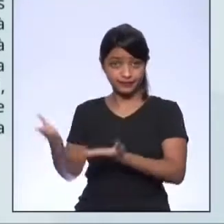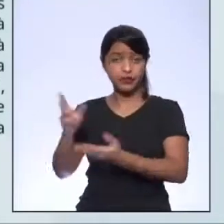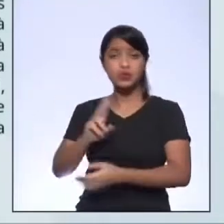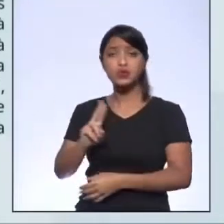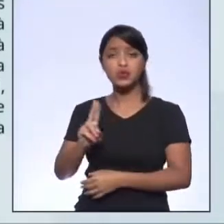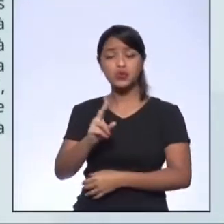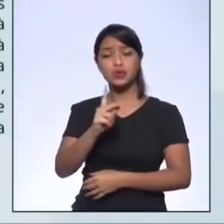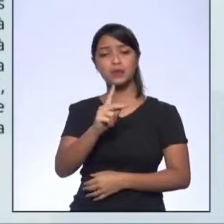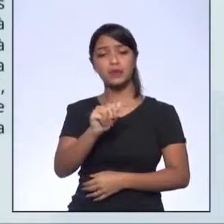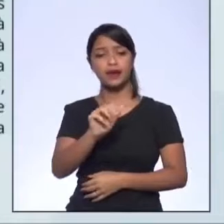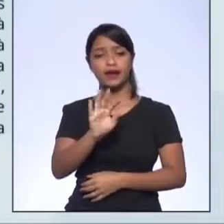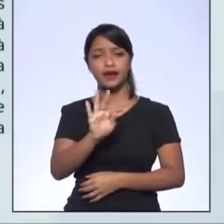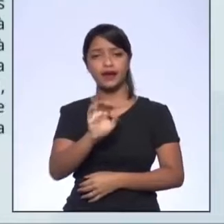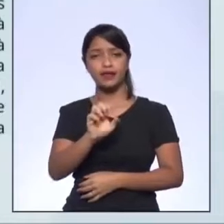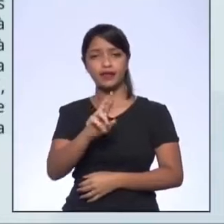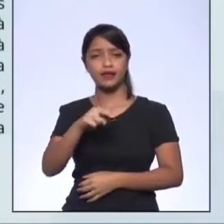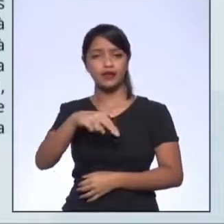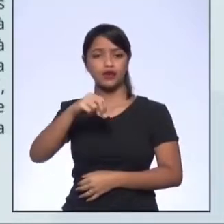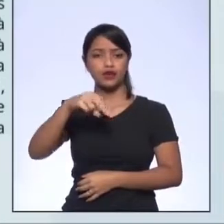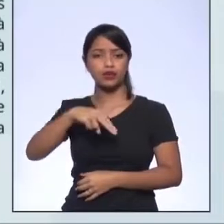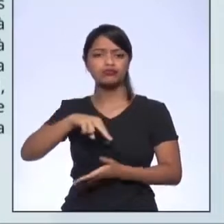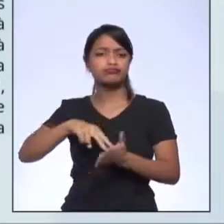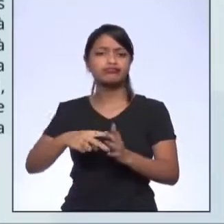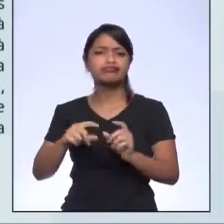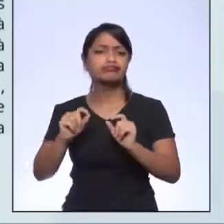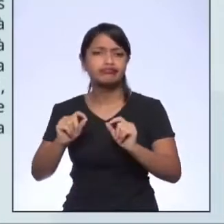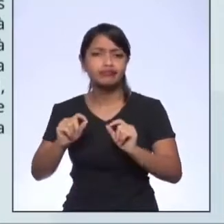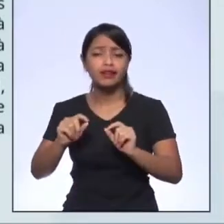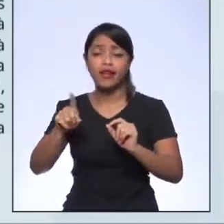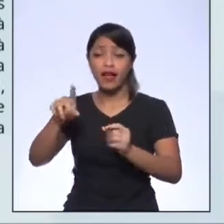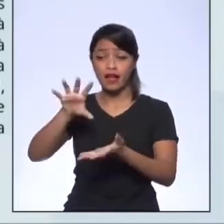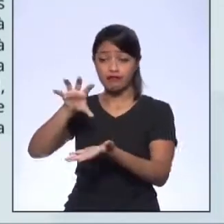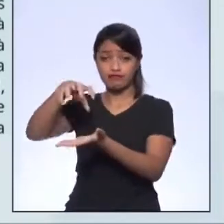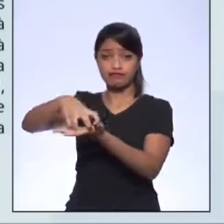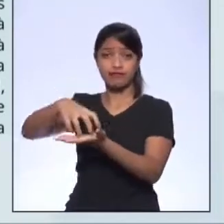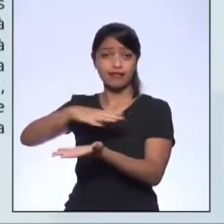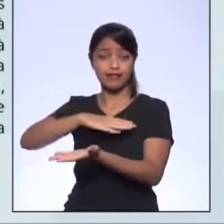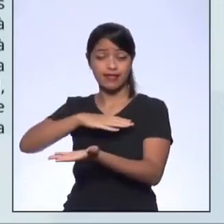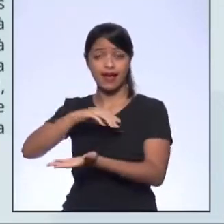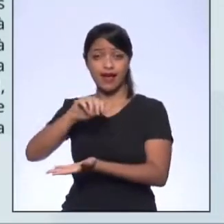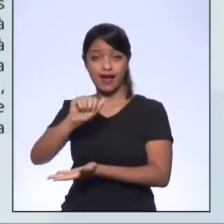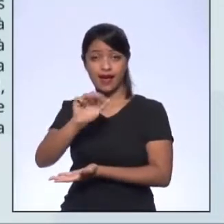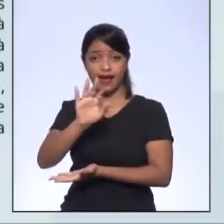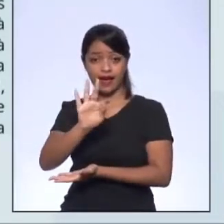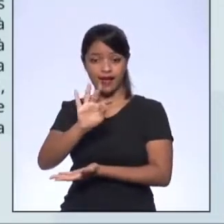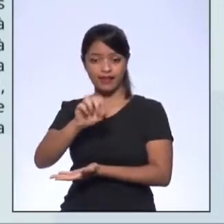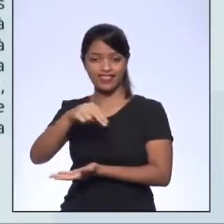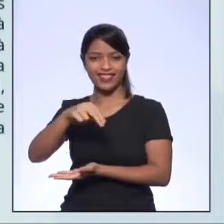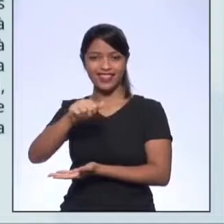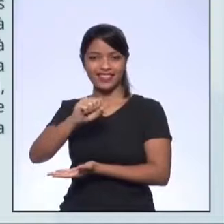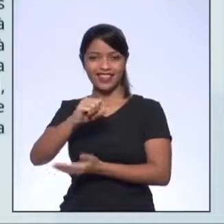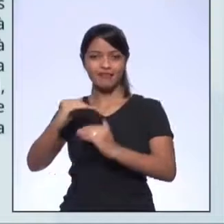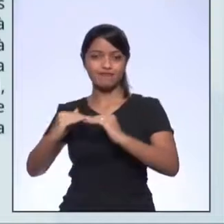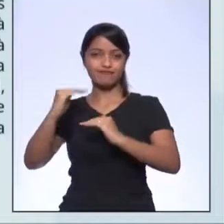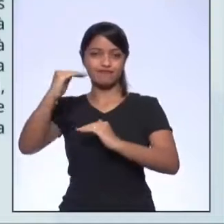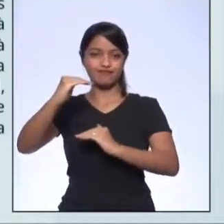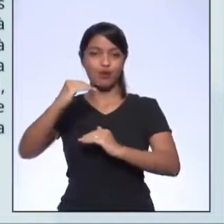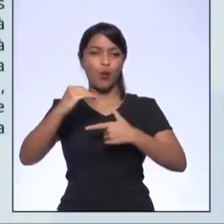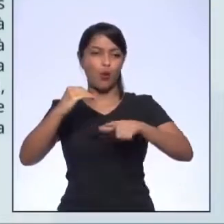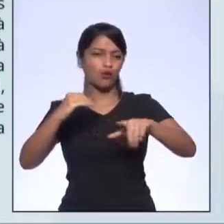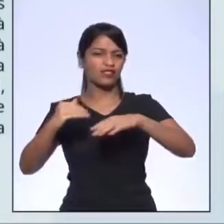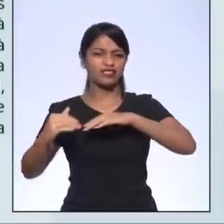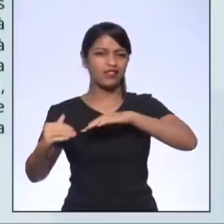simbolizava a hegemonia de Atenas sobre as demais cidades gregas, no que se refere à cultura,